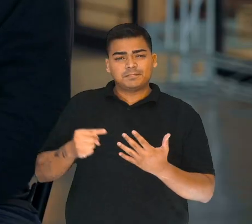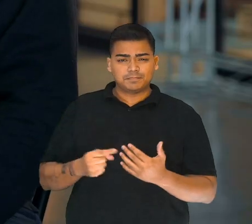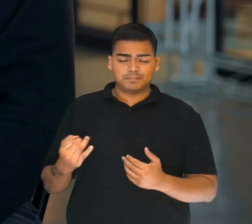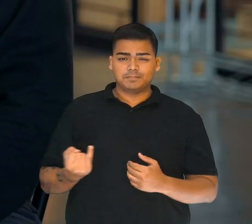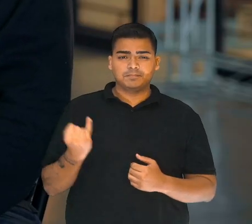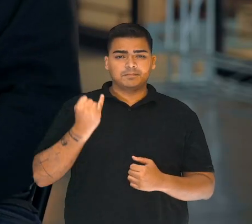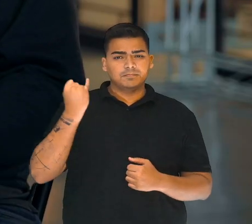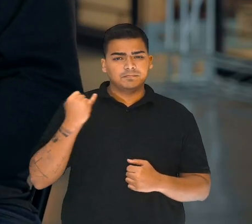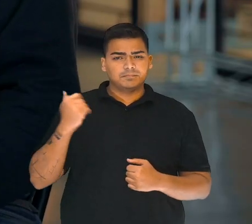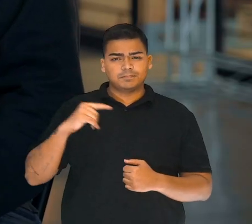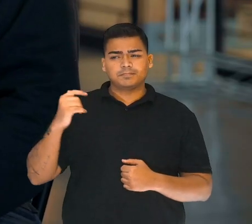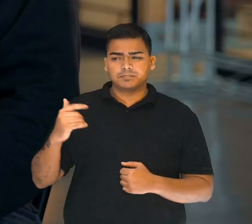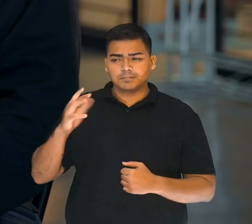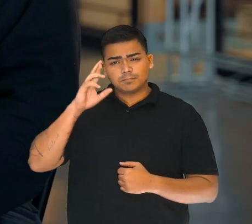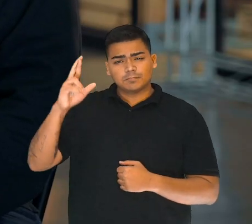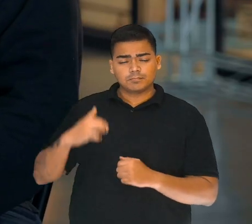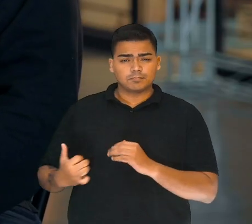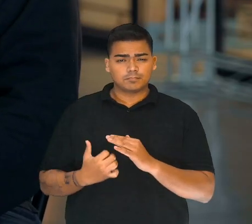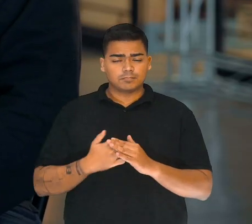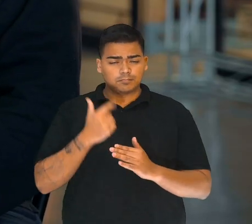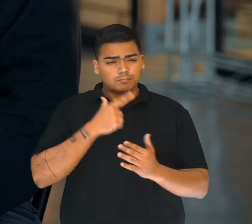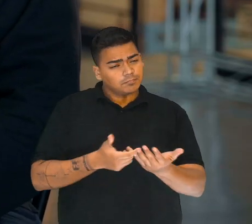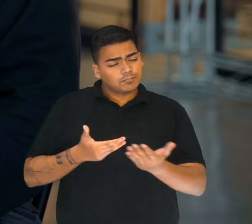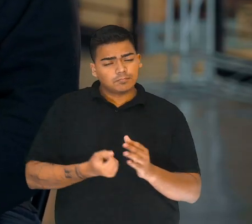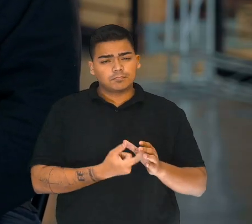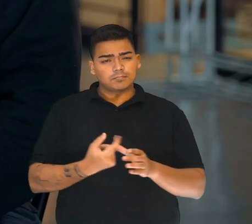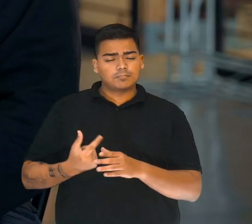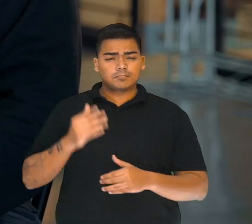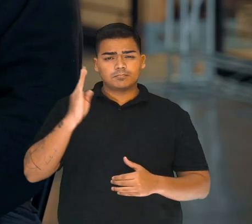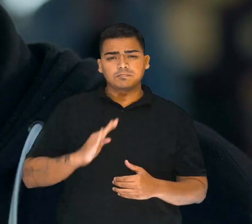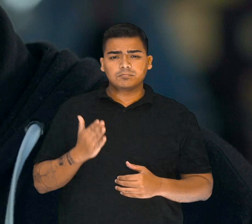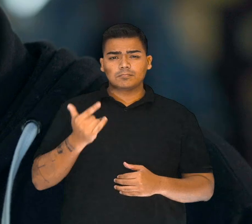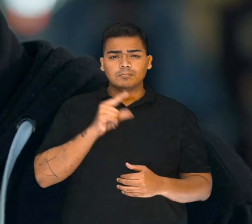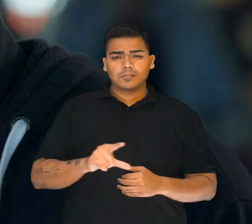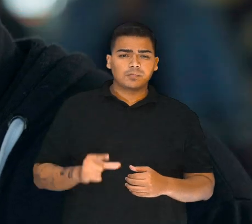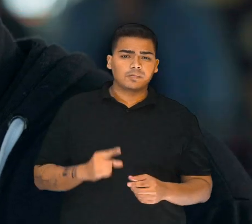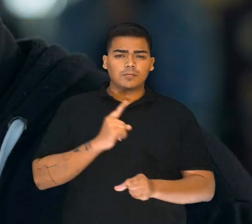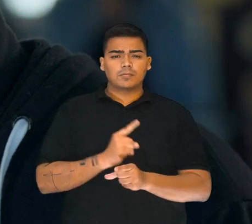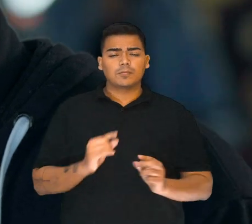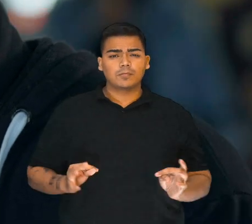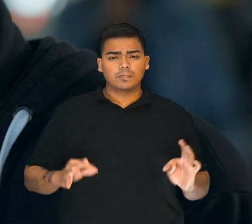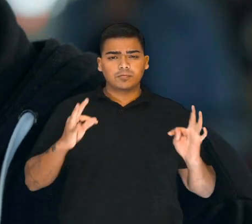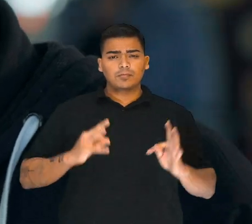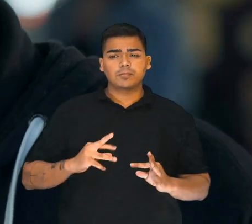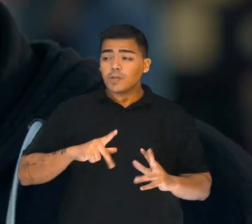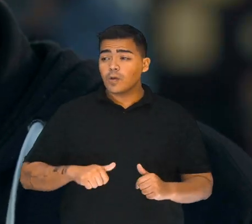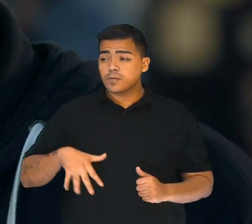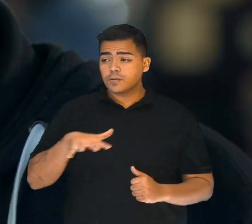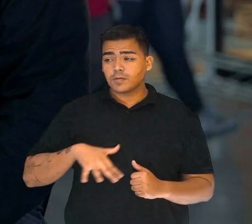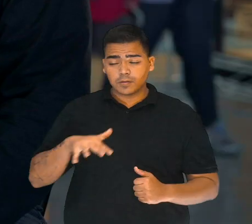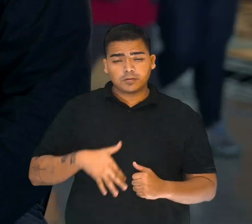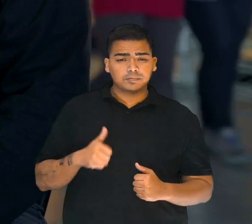que surgem a cada dia, os hubs de empresa, por exemplo, que recebem startups do Brasil inteiro. Você encontra tecnologias de todas